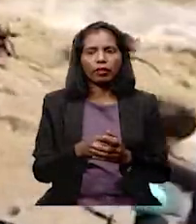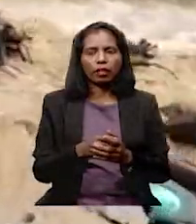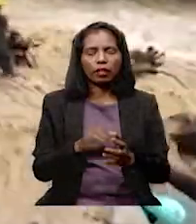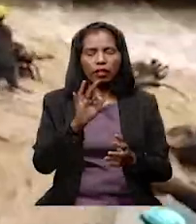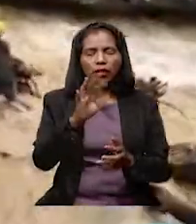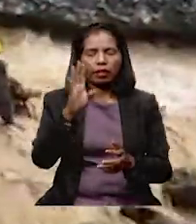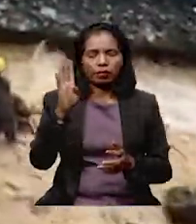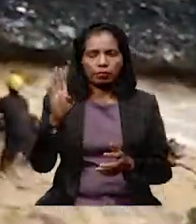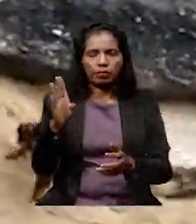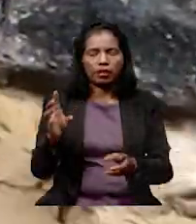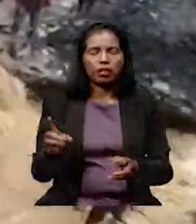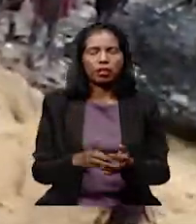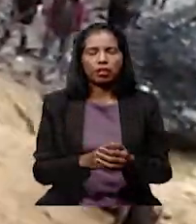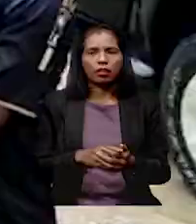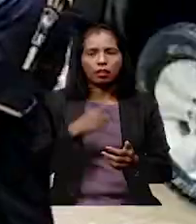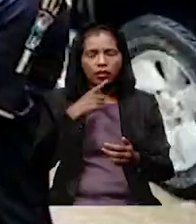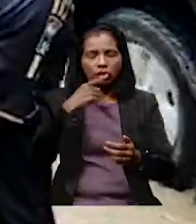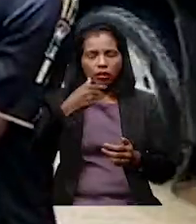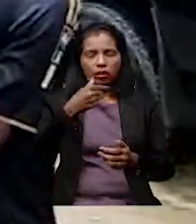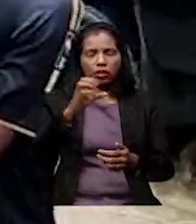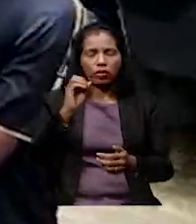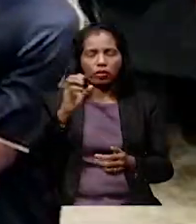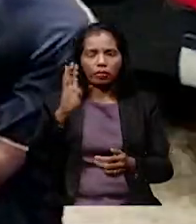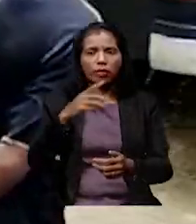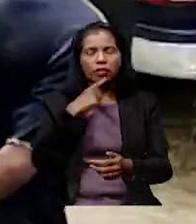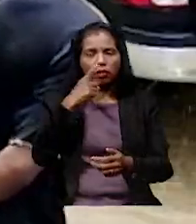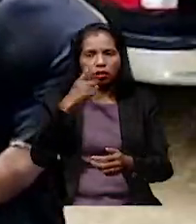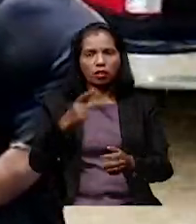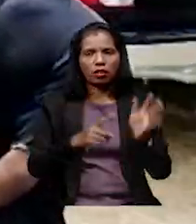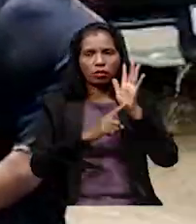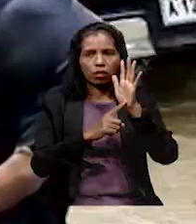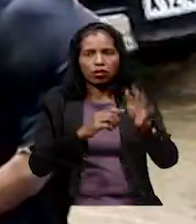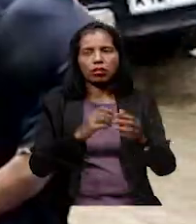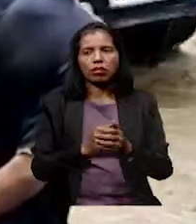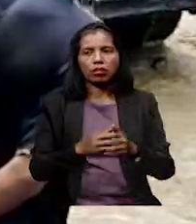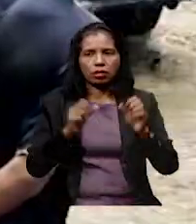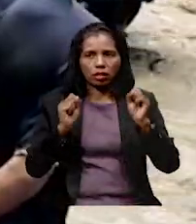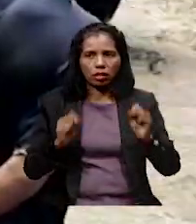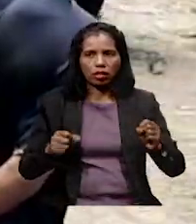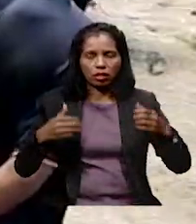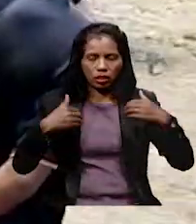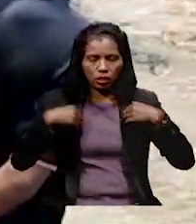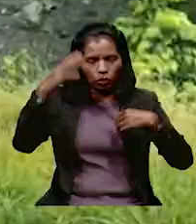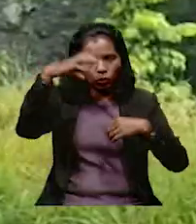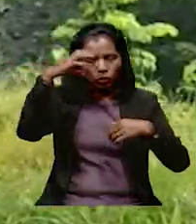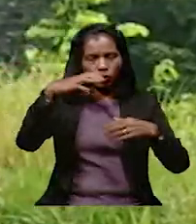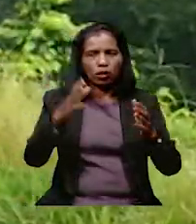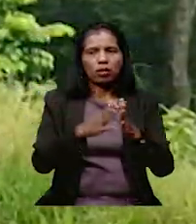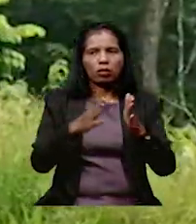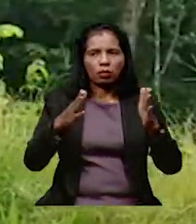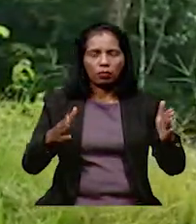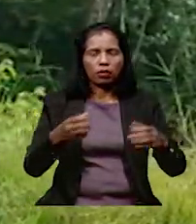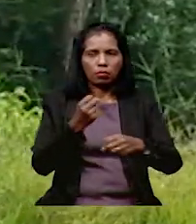social direção nacional meteorologia no geofísica informa ona kono ba posibilidade se musu udang ho intensidade moderado to